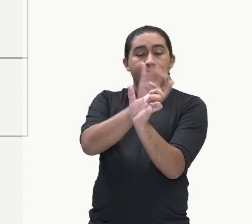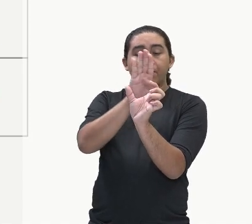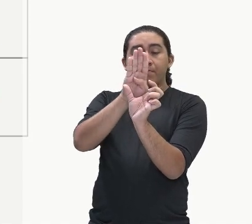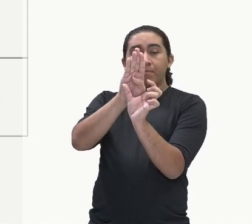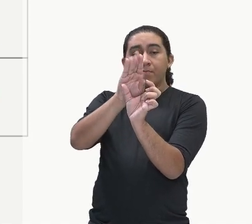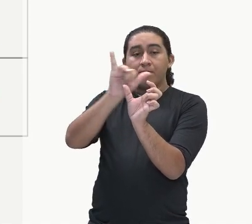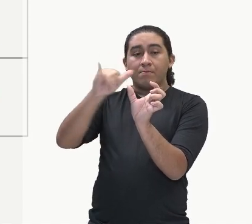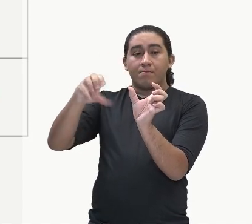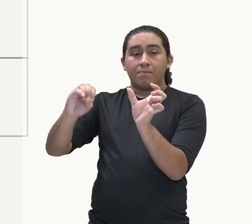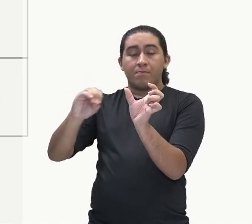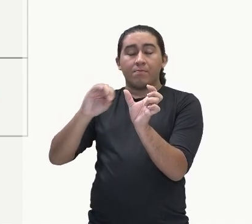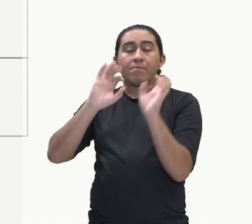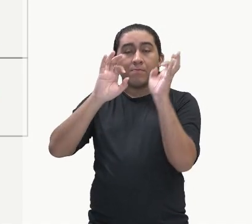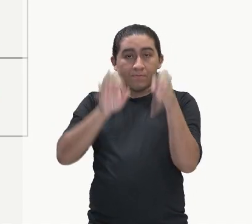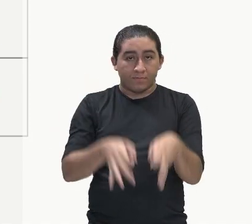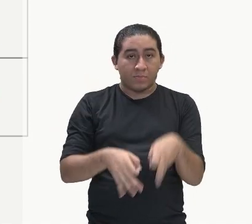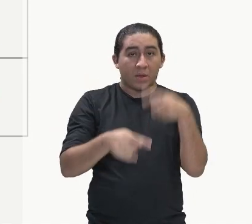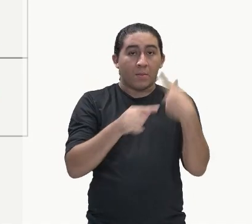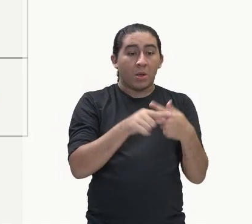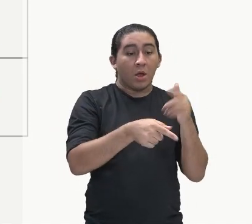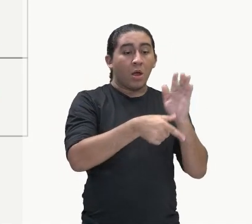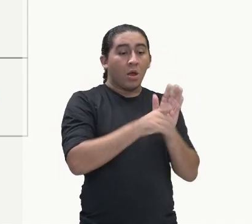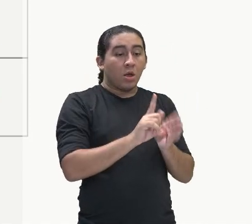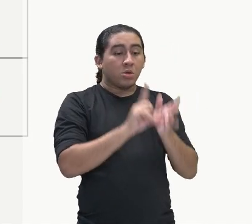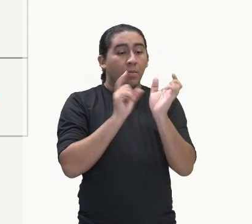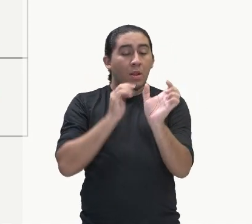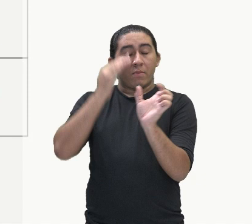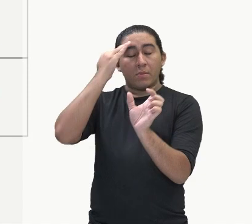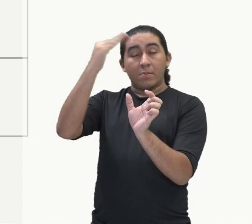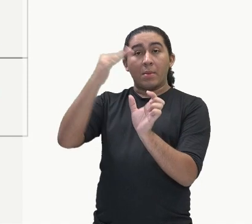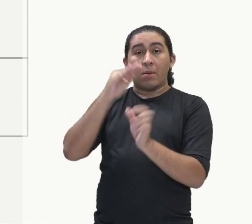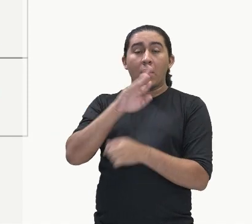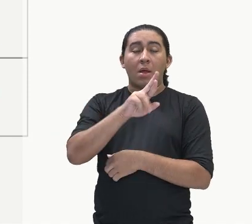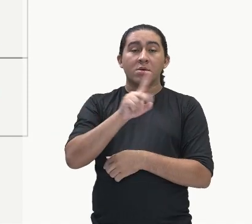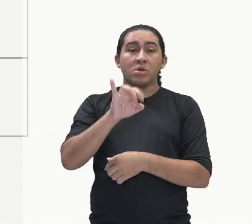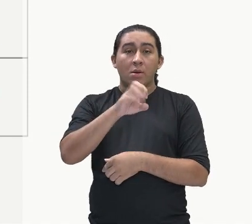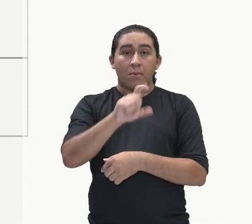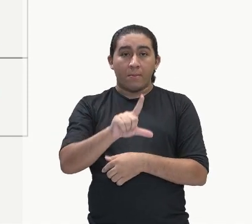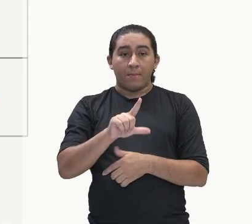antes, tá, gente? Entendam isso, pré, antes do radical.